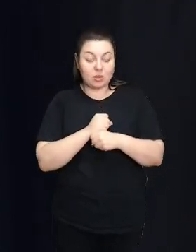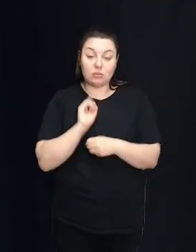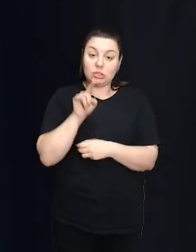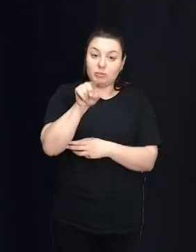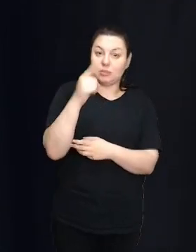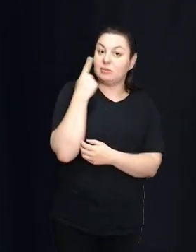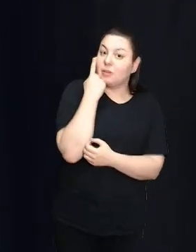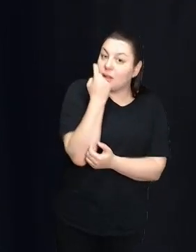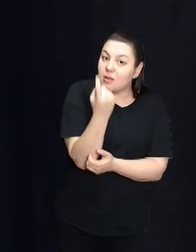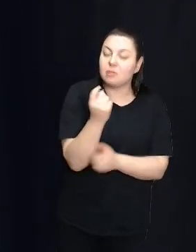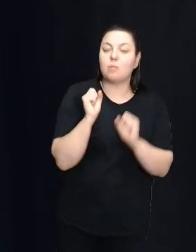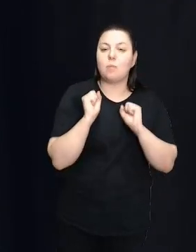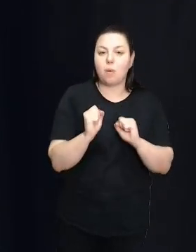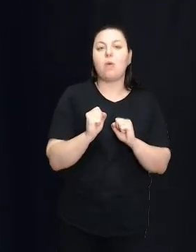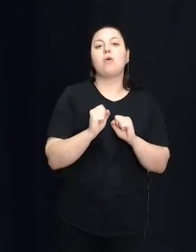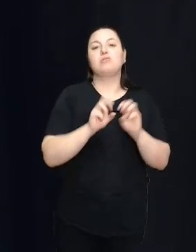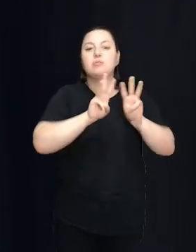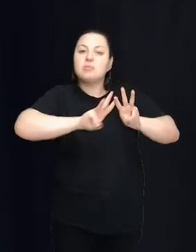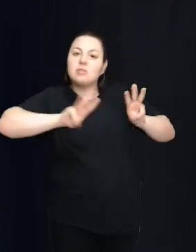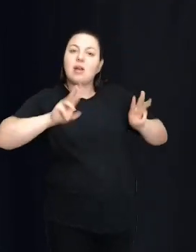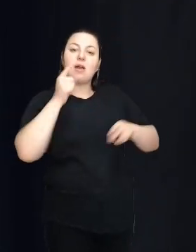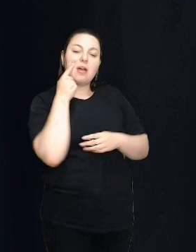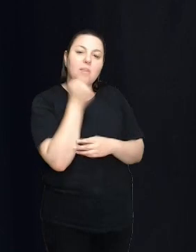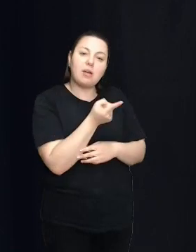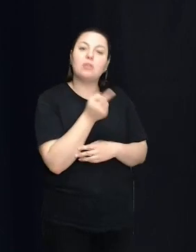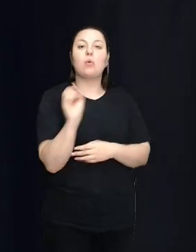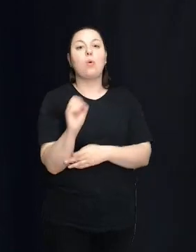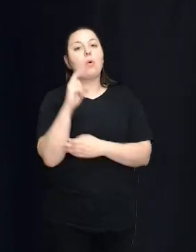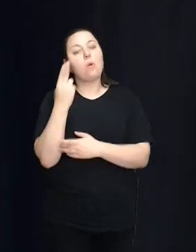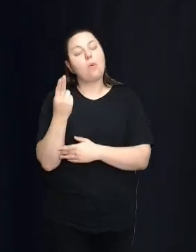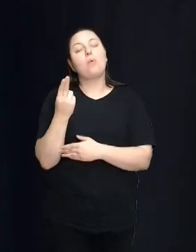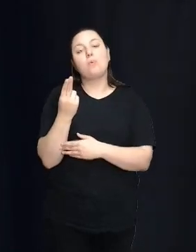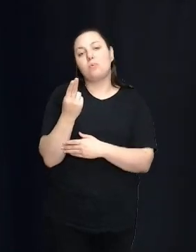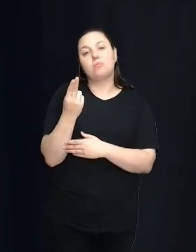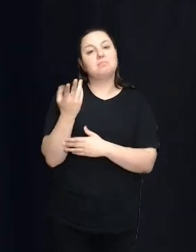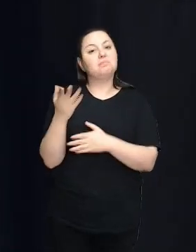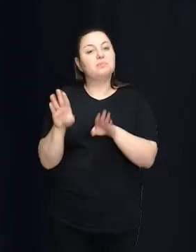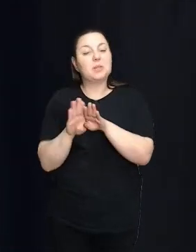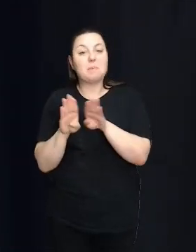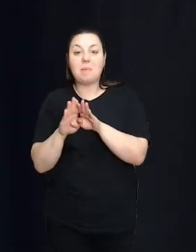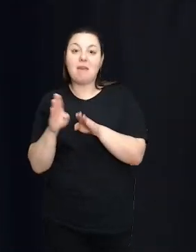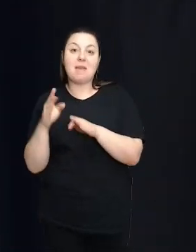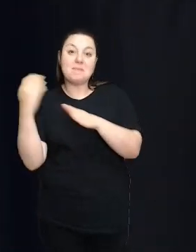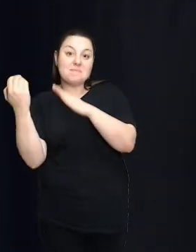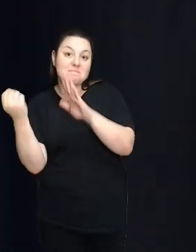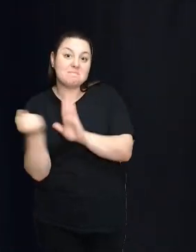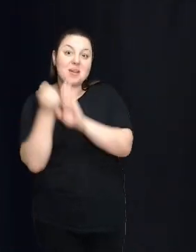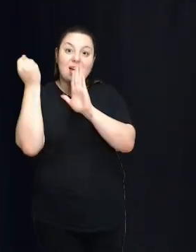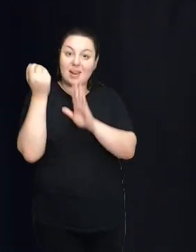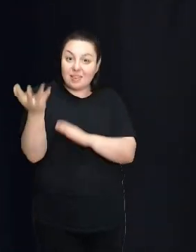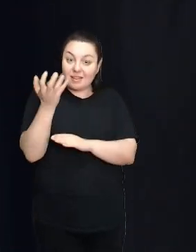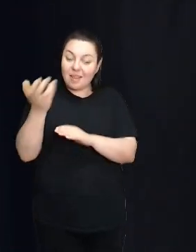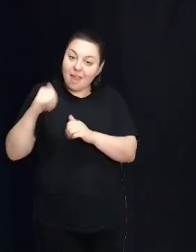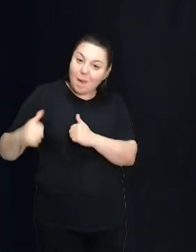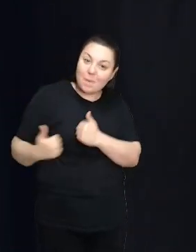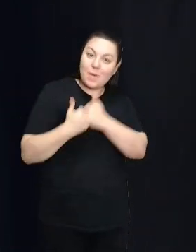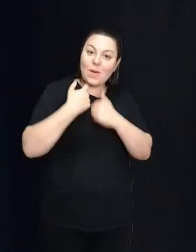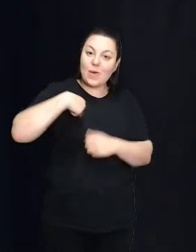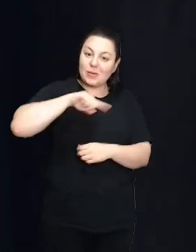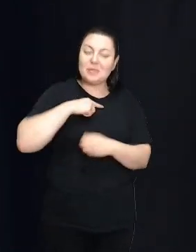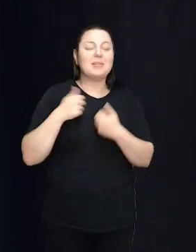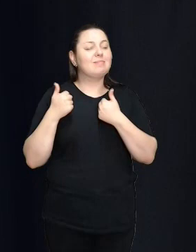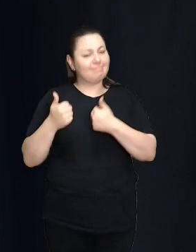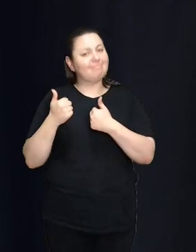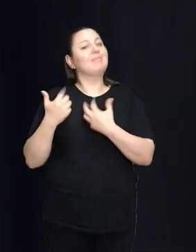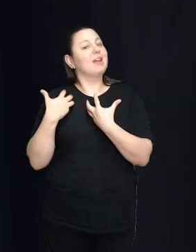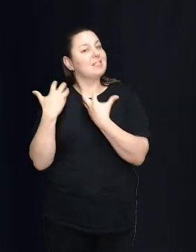pode deixar o interesse. E que marca quiser apoiar a gente também, a gente está recebendo para democratizar, levar o curso para